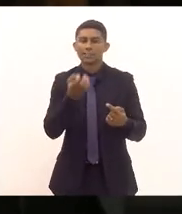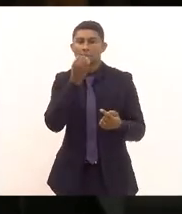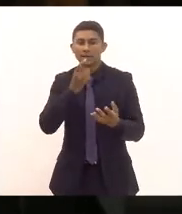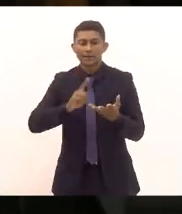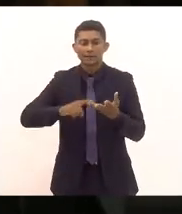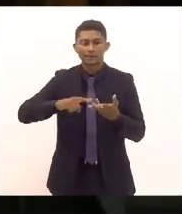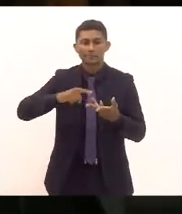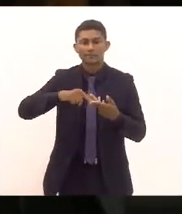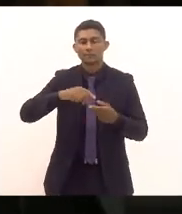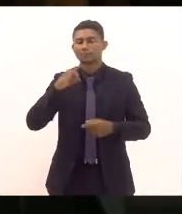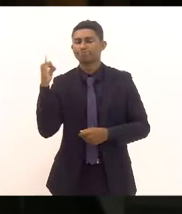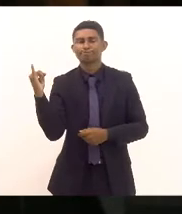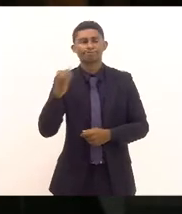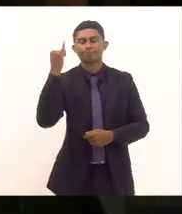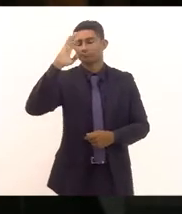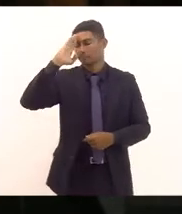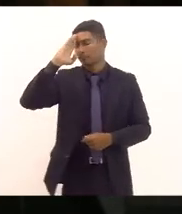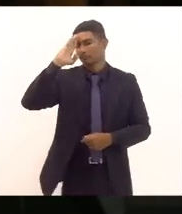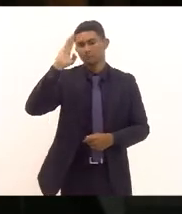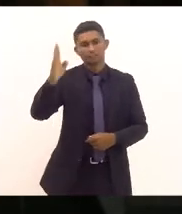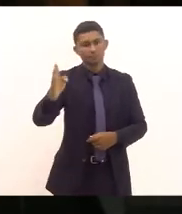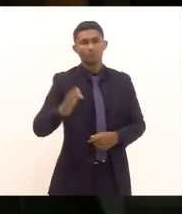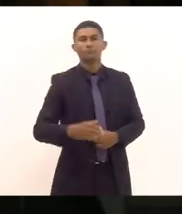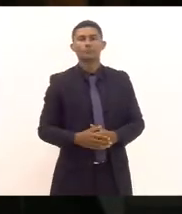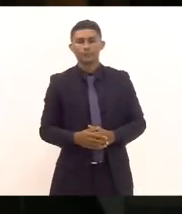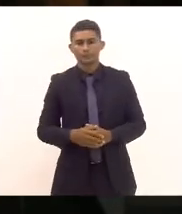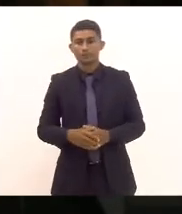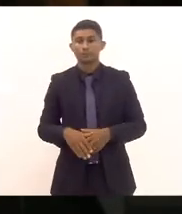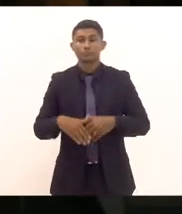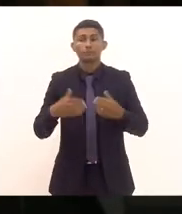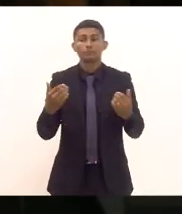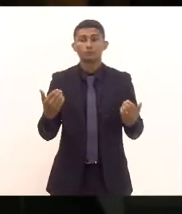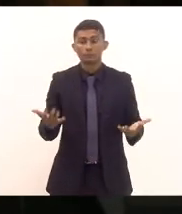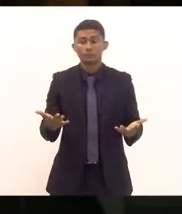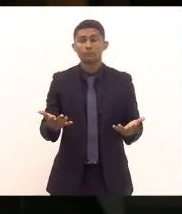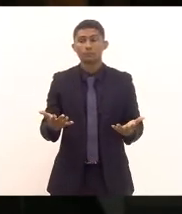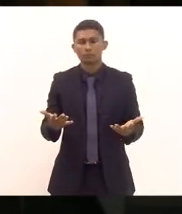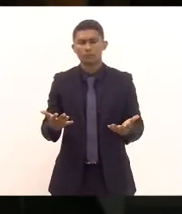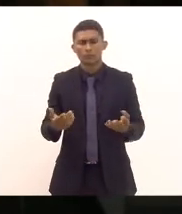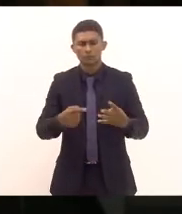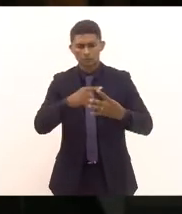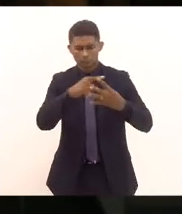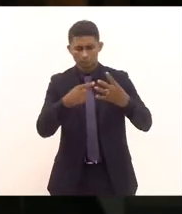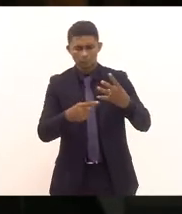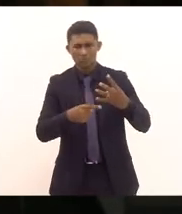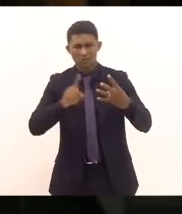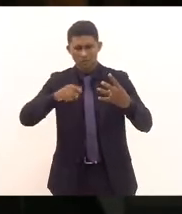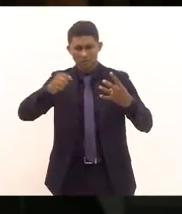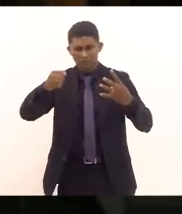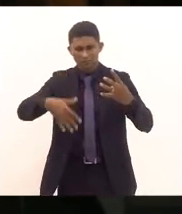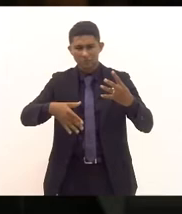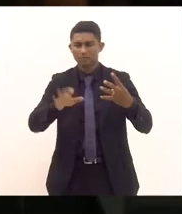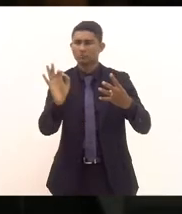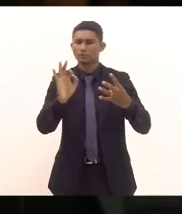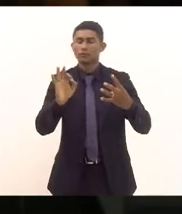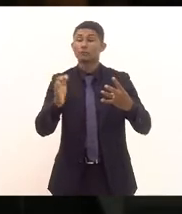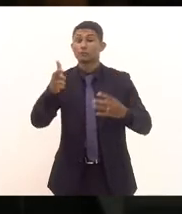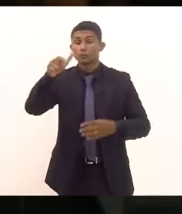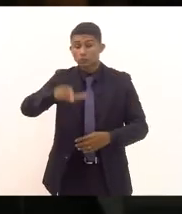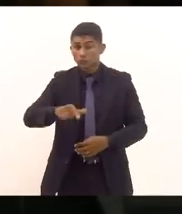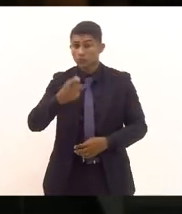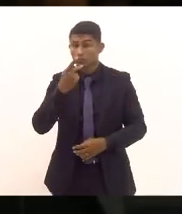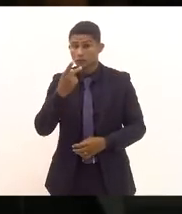essenciais e indispensáveis não podendo ser tratados como supérfulos repito